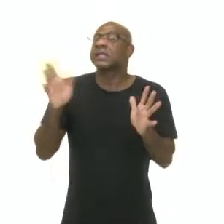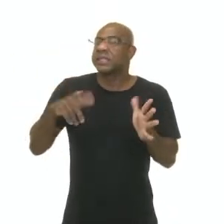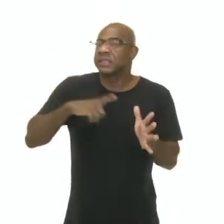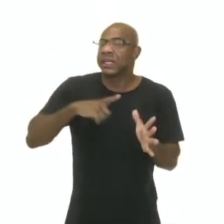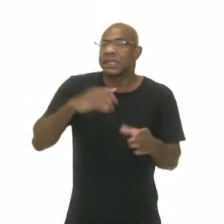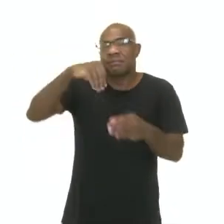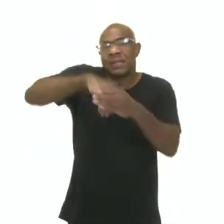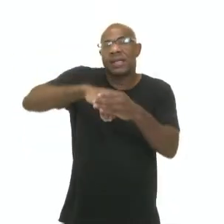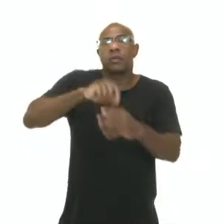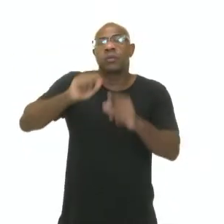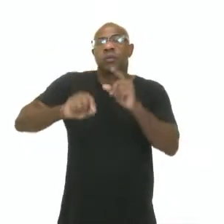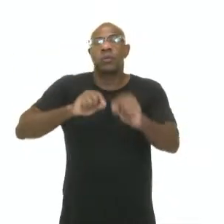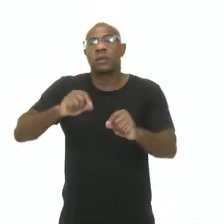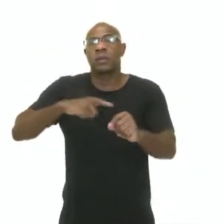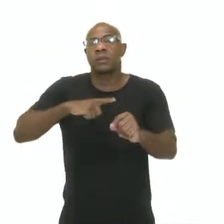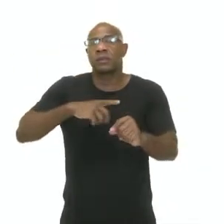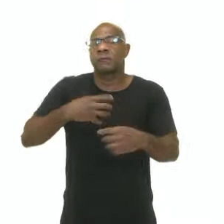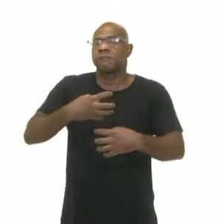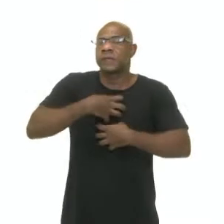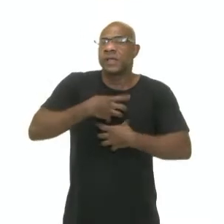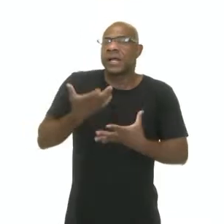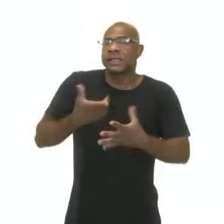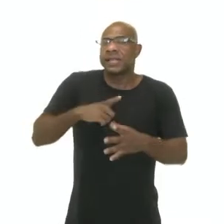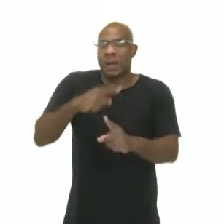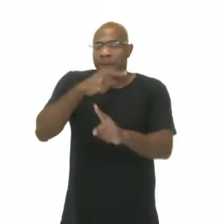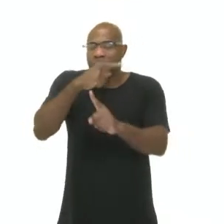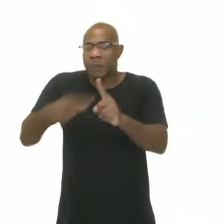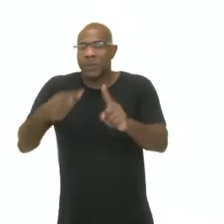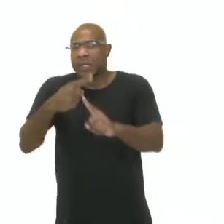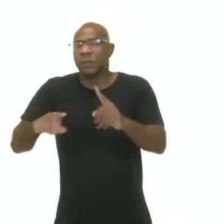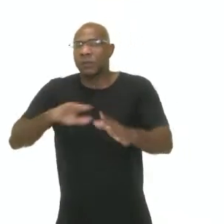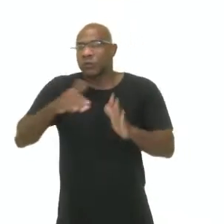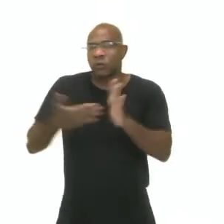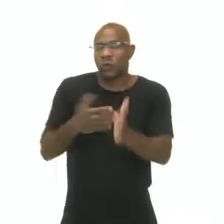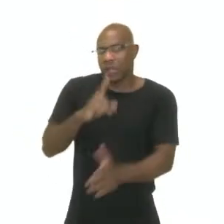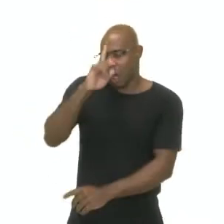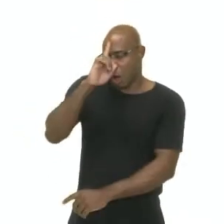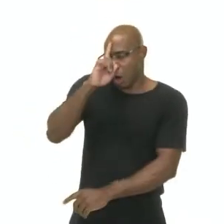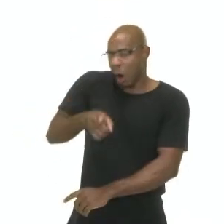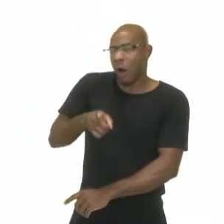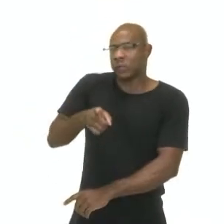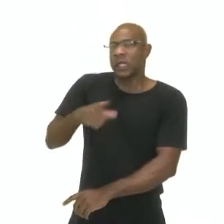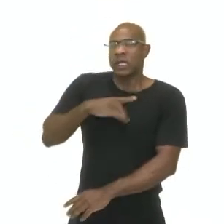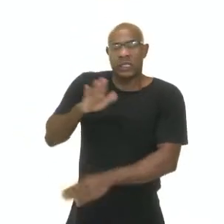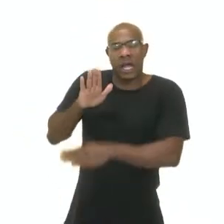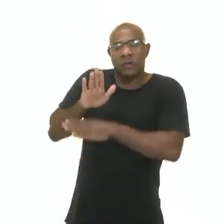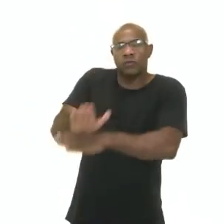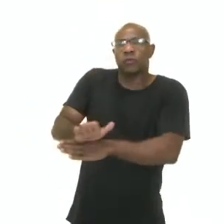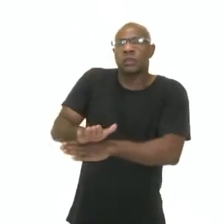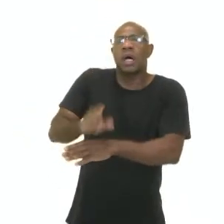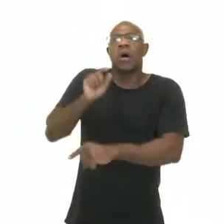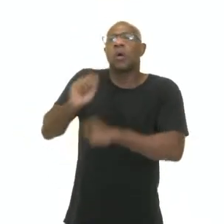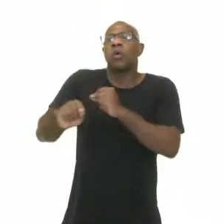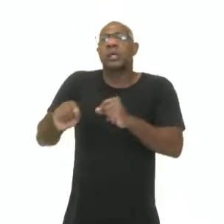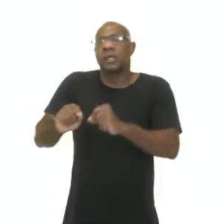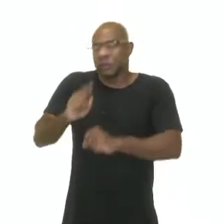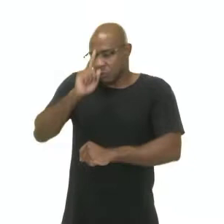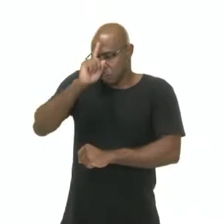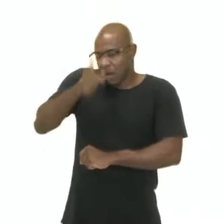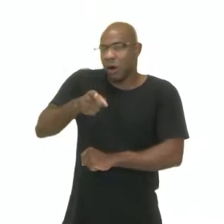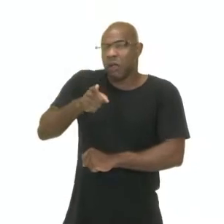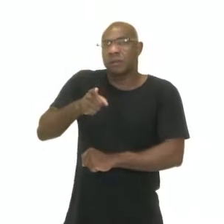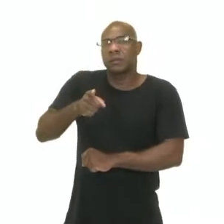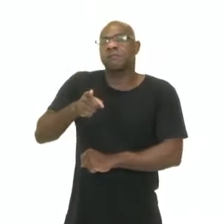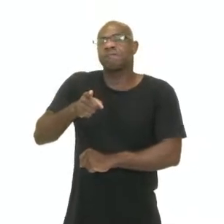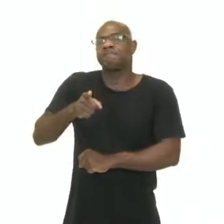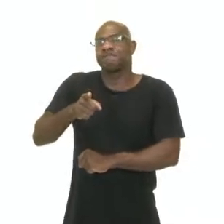exercem as censuras de toda a ordem que auxiliam a manutenção de uma ordem